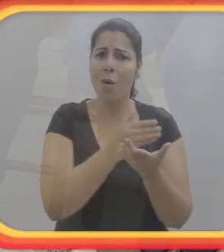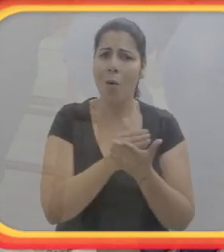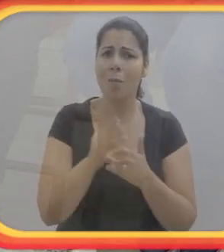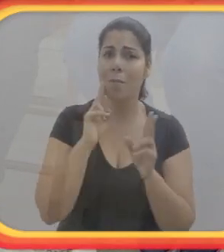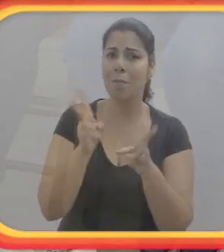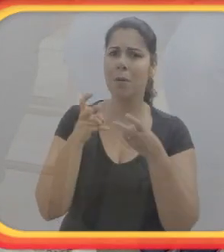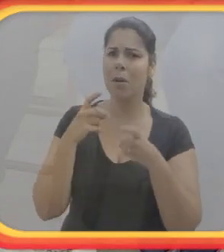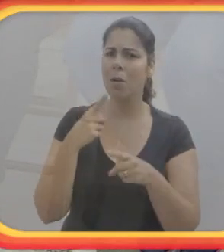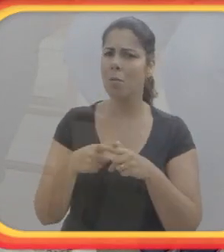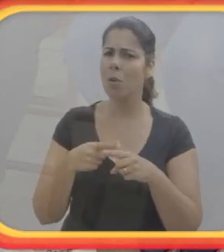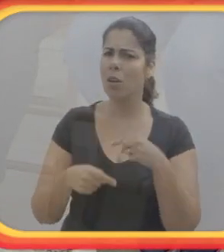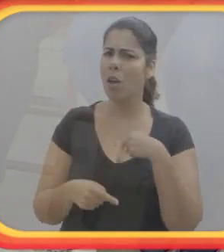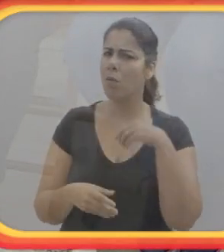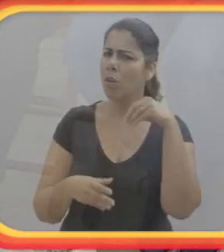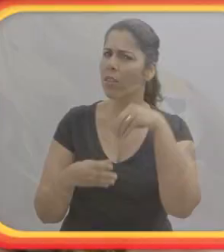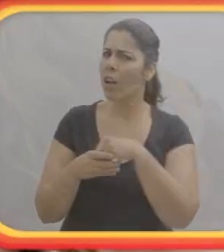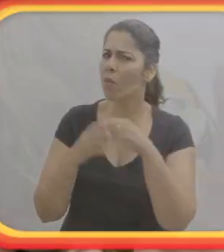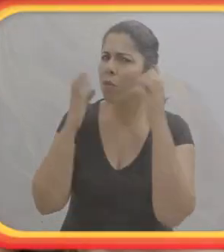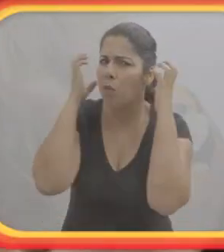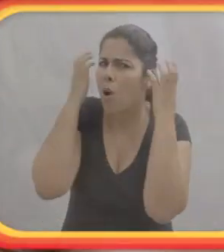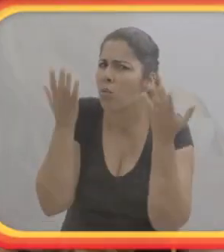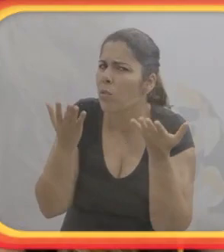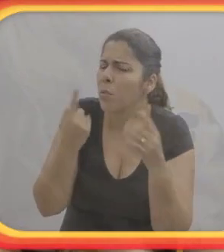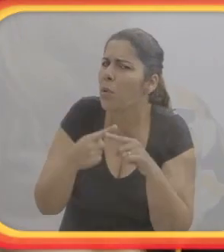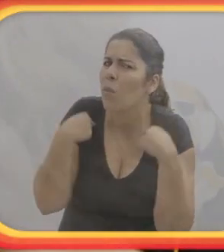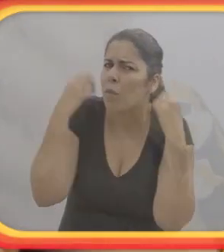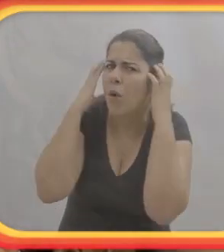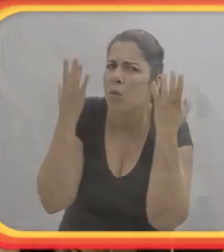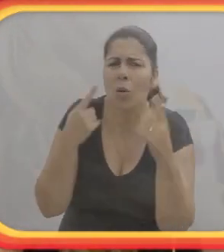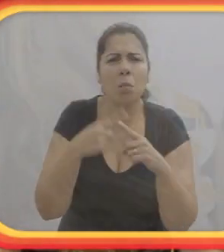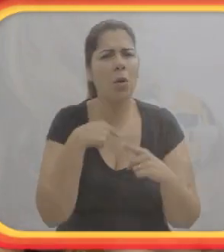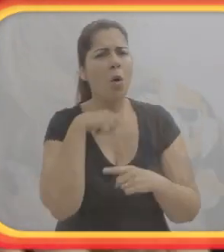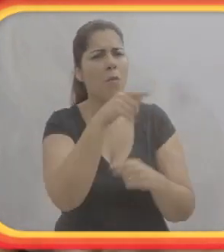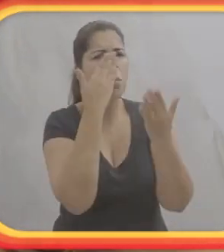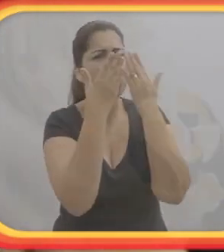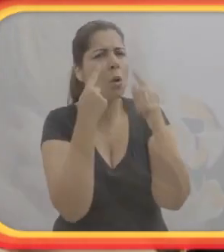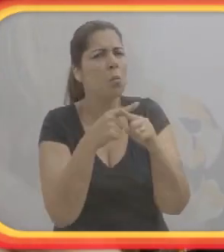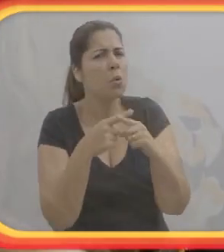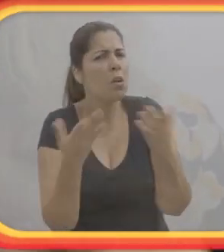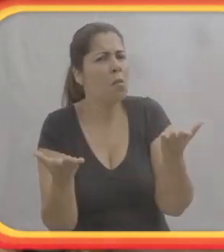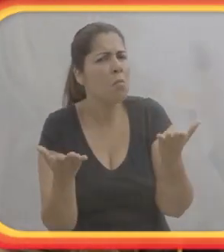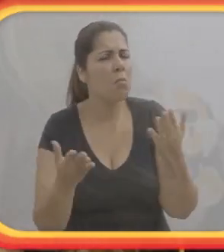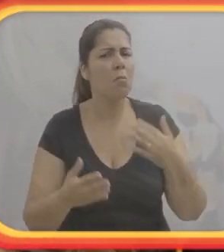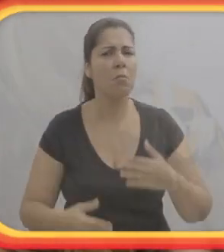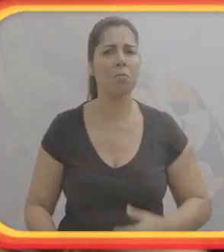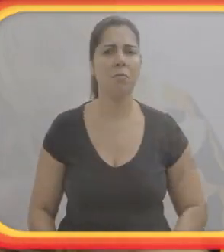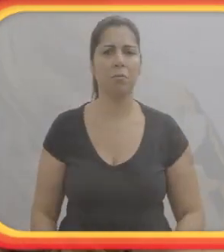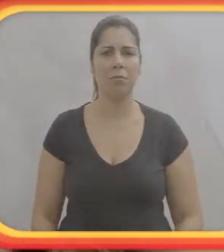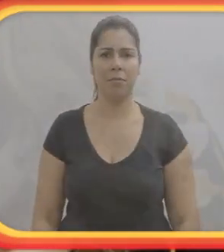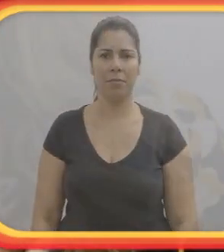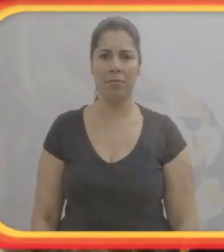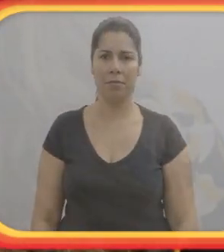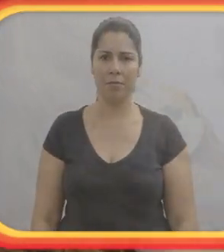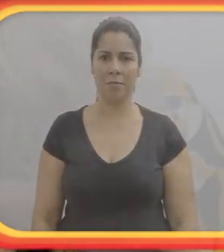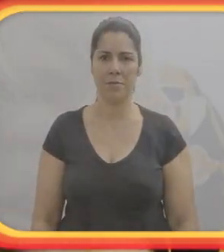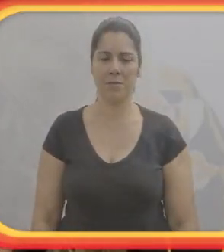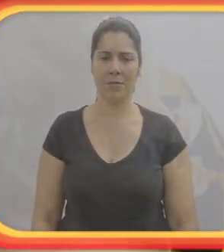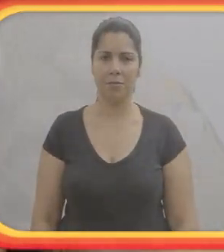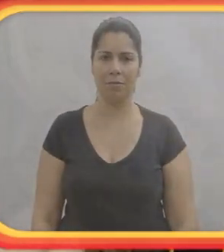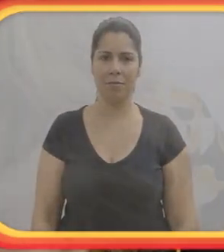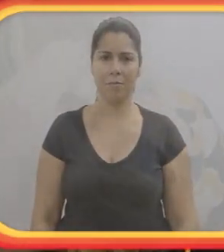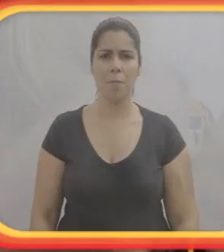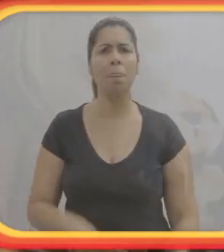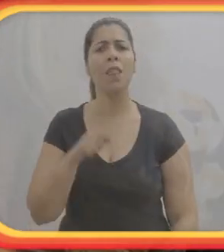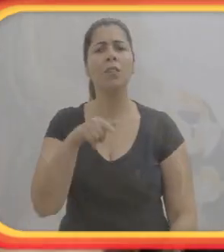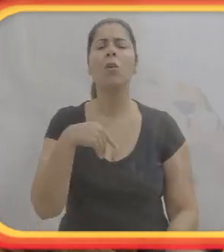problema. E aí a gente desconstruiu isso. Não deixou ele internalizar isso como um problema, porque ele começou a perceber por